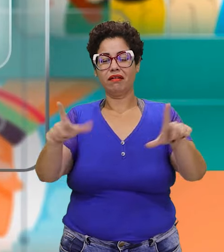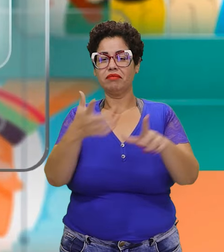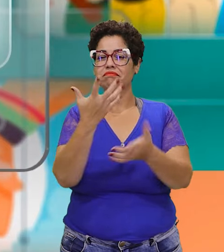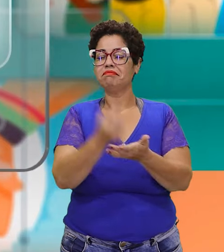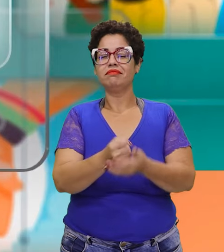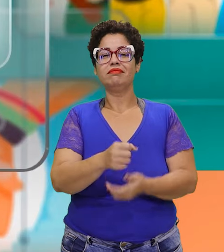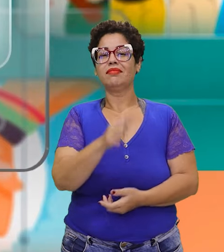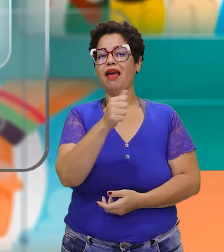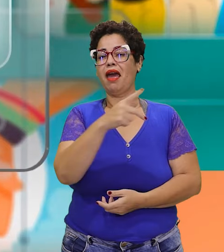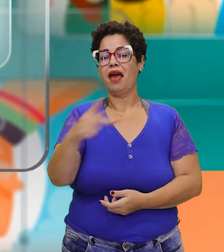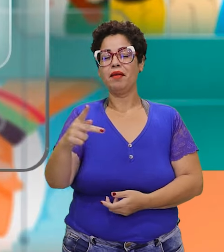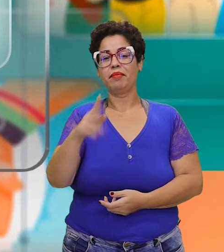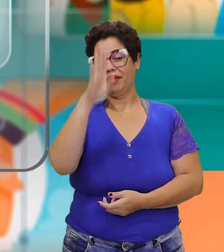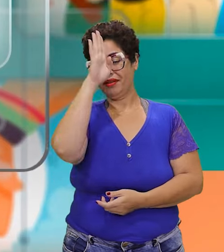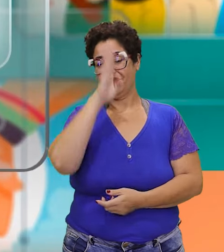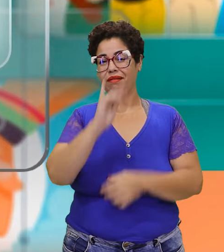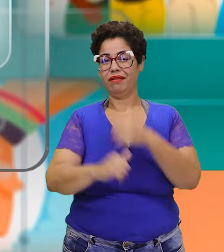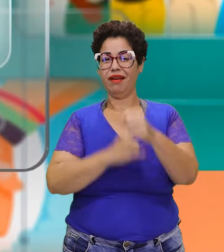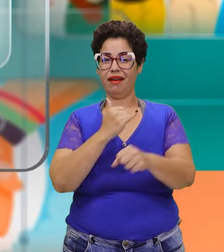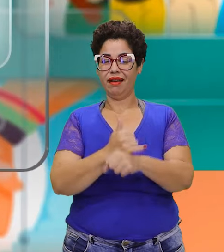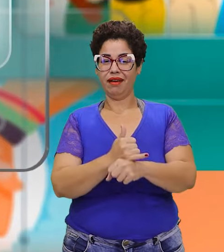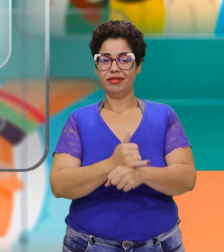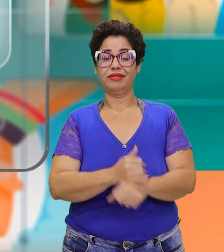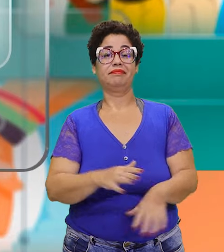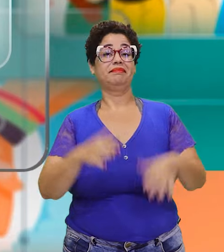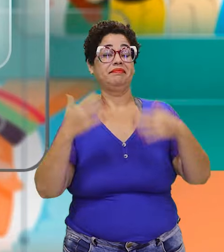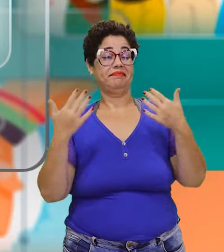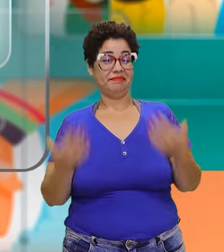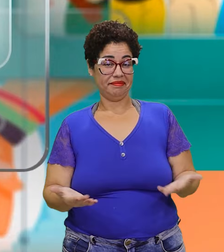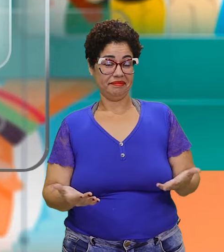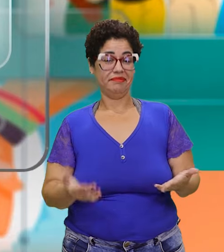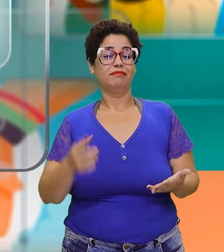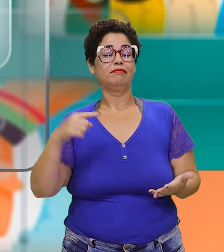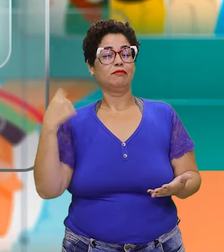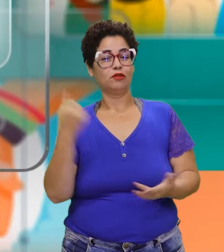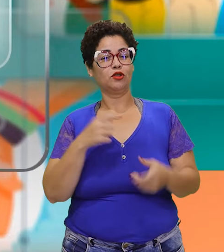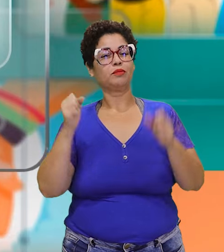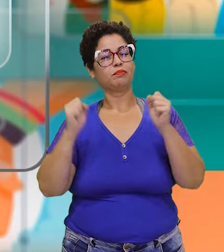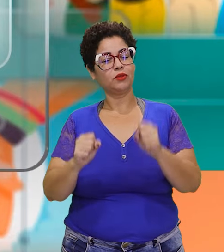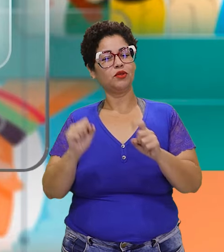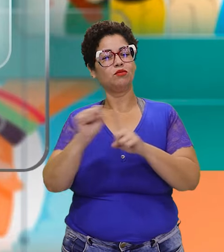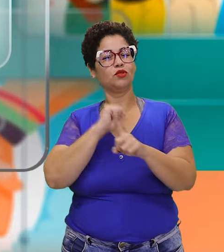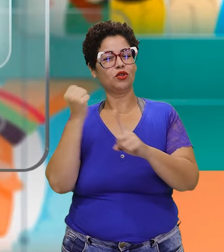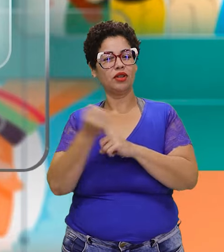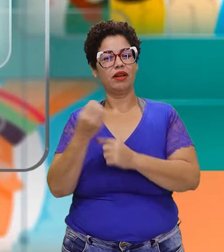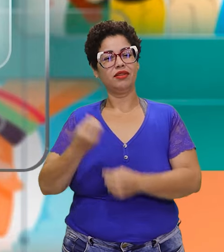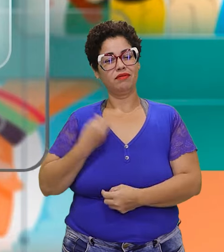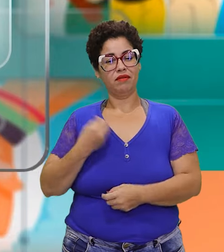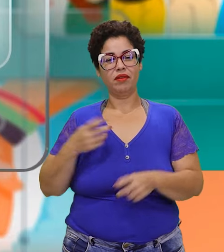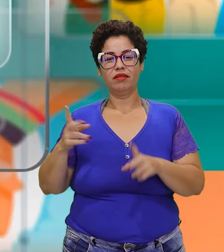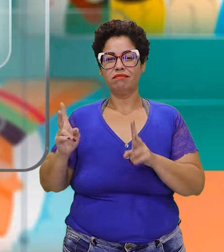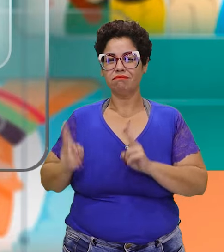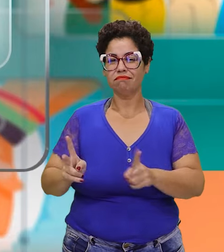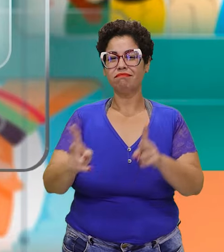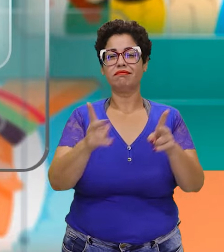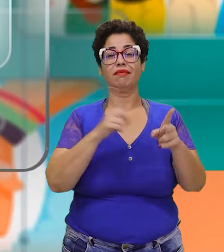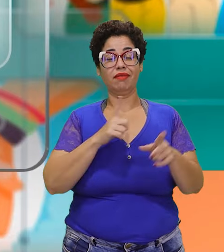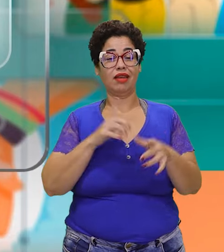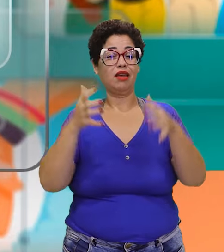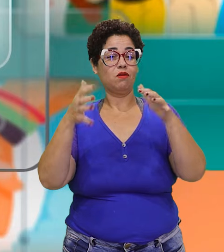os leitores de tela baixados gratuitamente via internet. Então, pessoal, para que possamos viver em uma